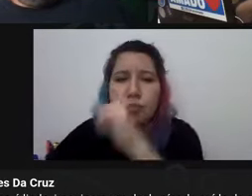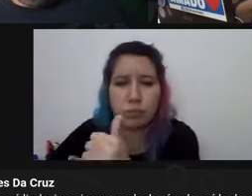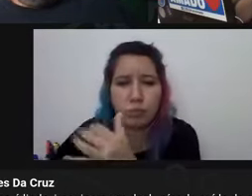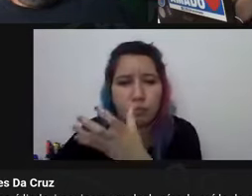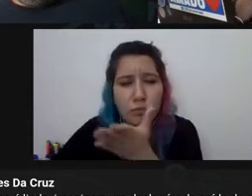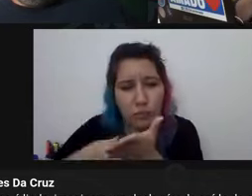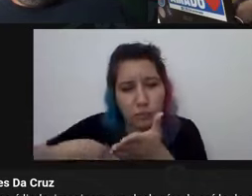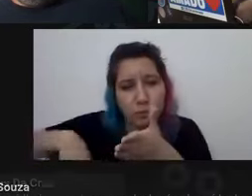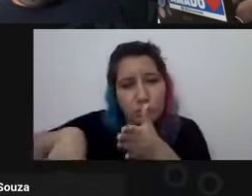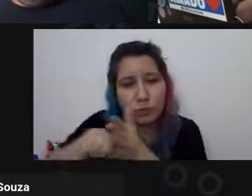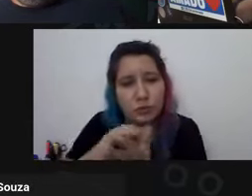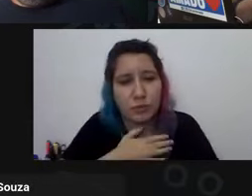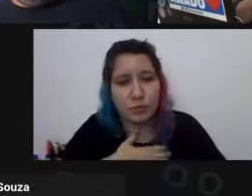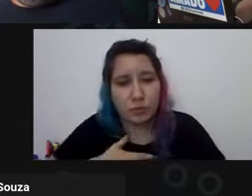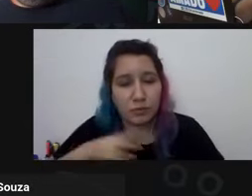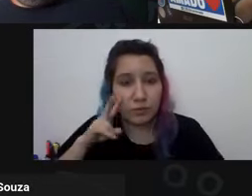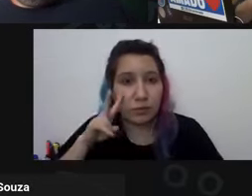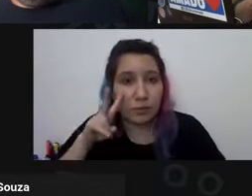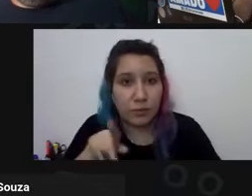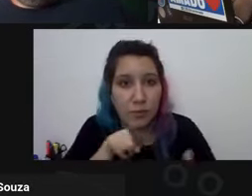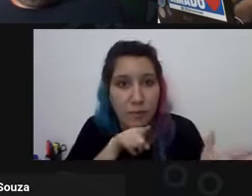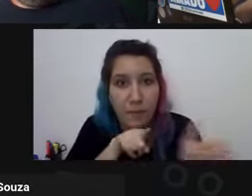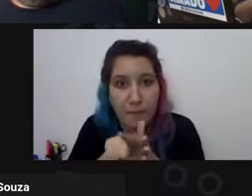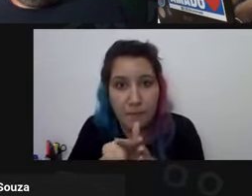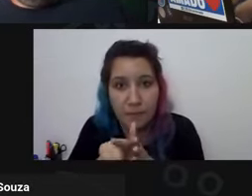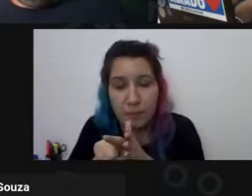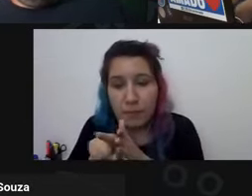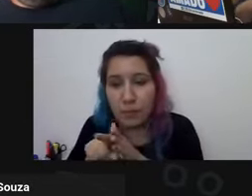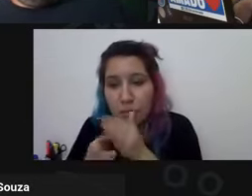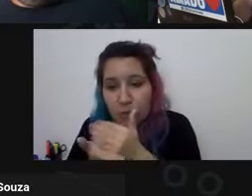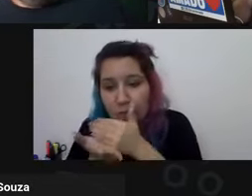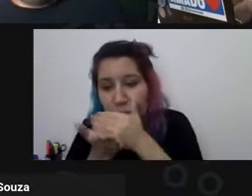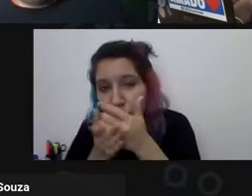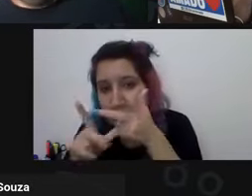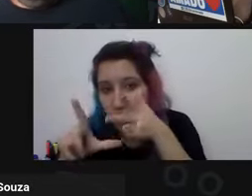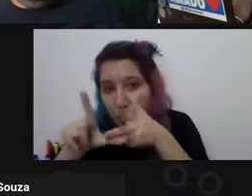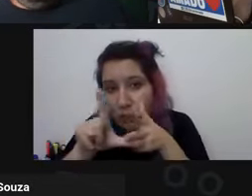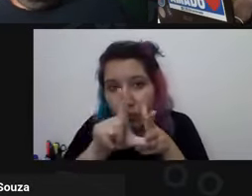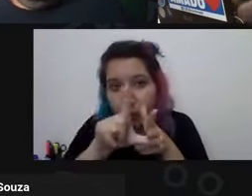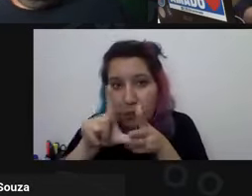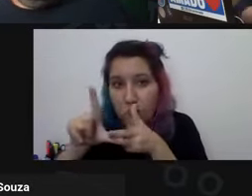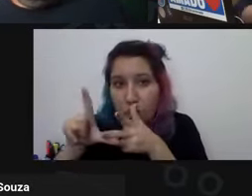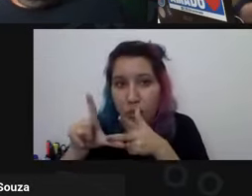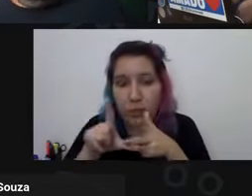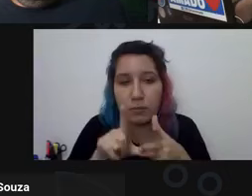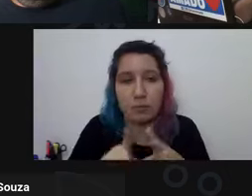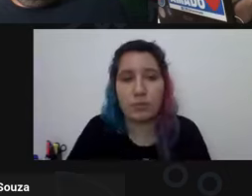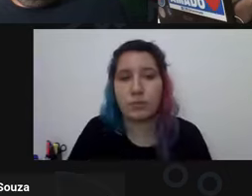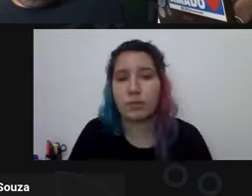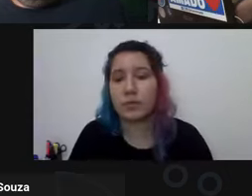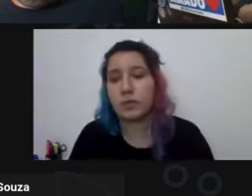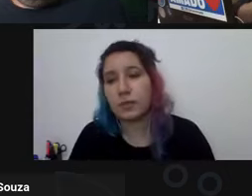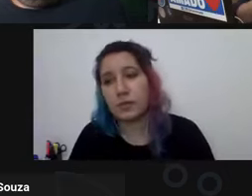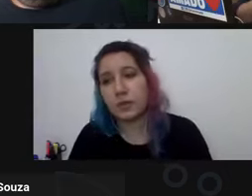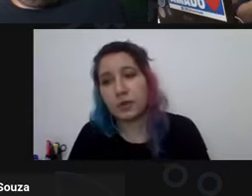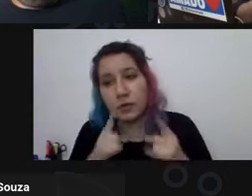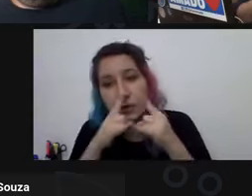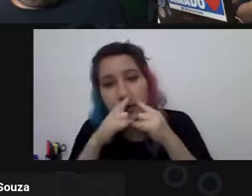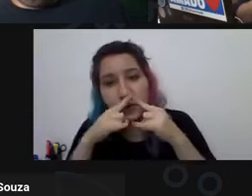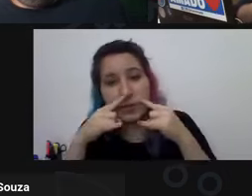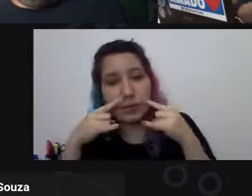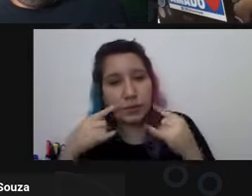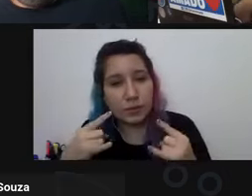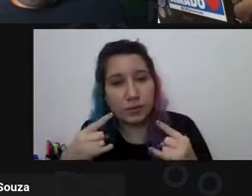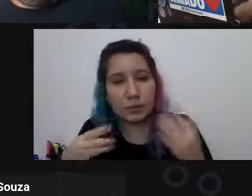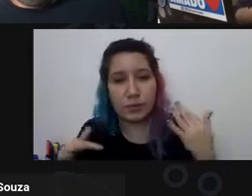ver, então a gente fez uma pergunta aí no início da live, perguntamos se as pessoas consideravam São Vicente uma cidade